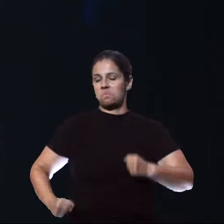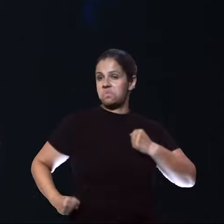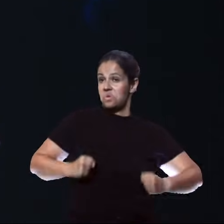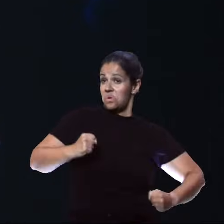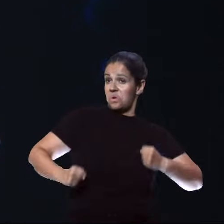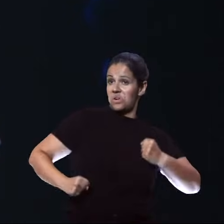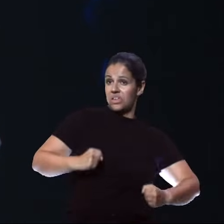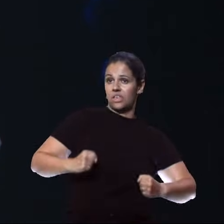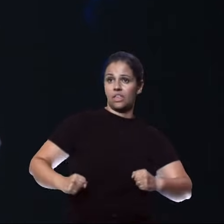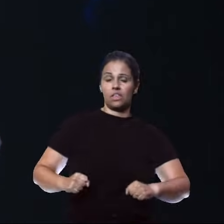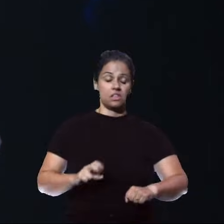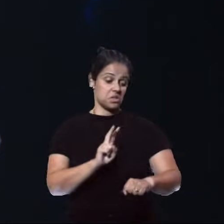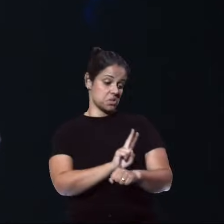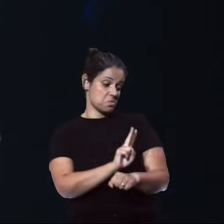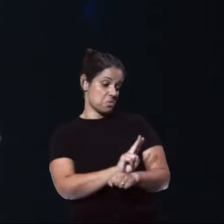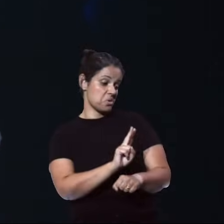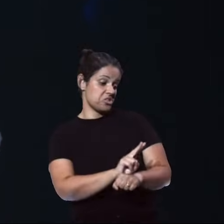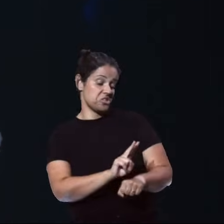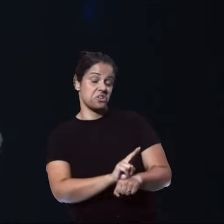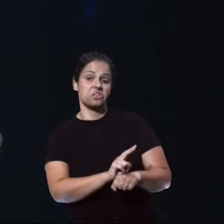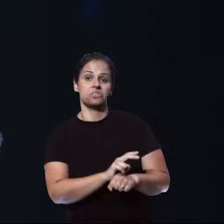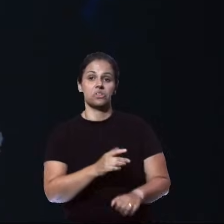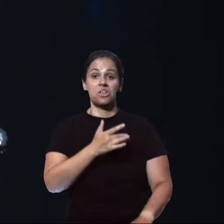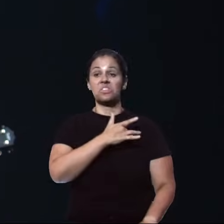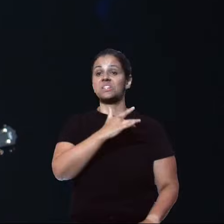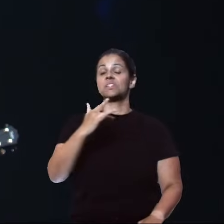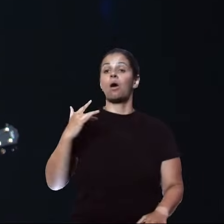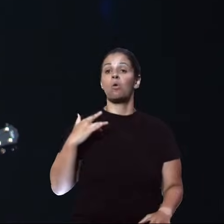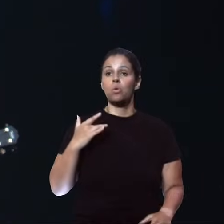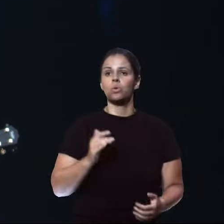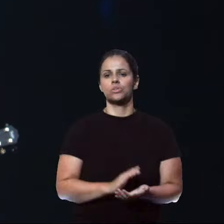bom. Eu estou tentando retomar isso aí, um dia eu chego lá.